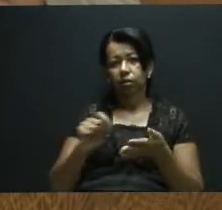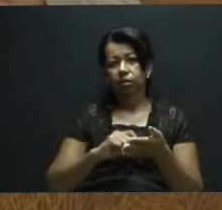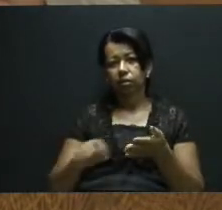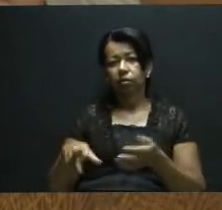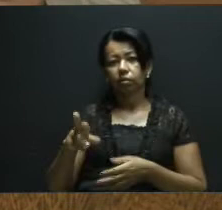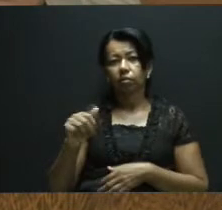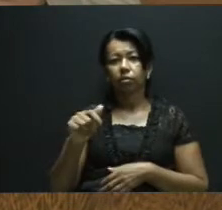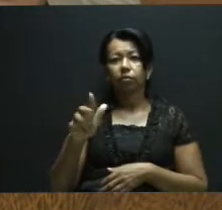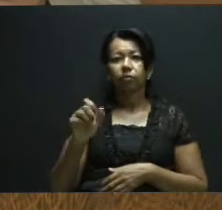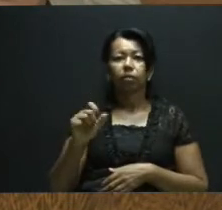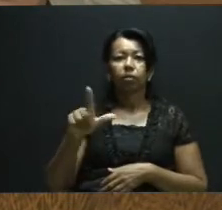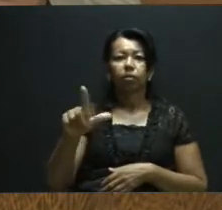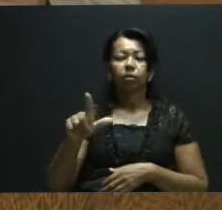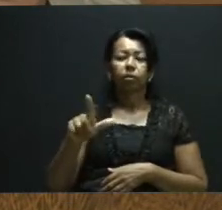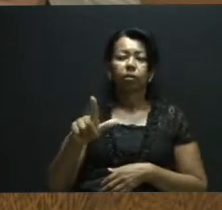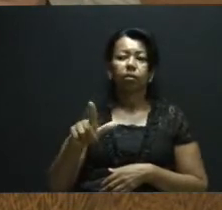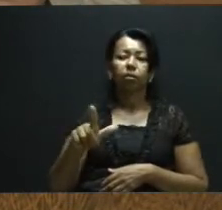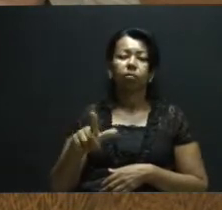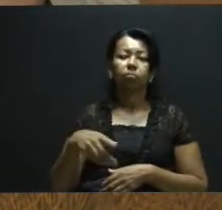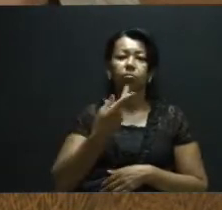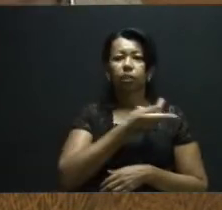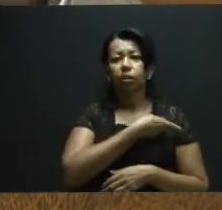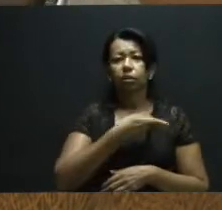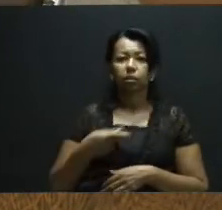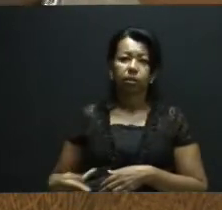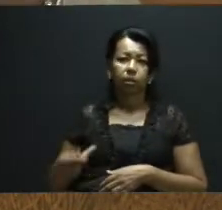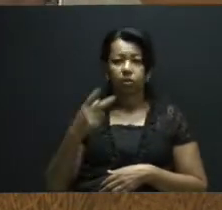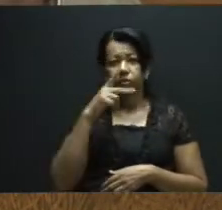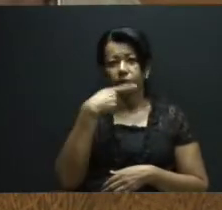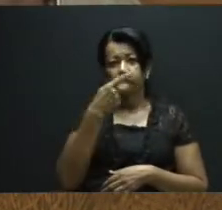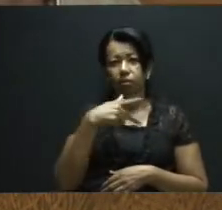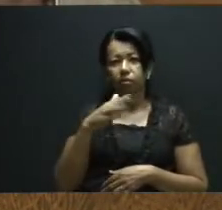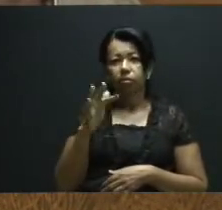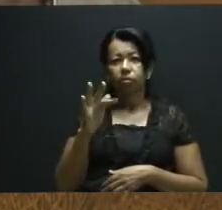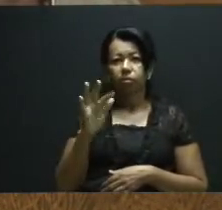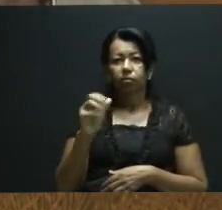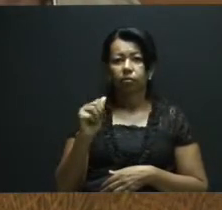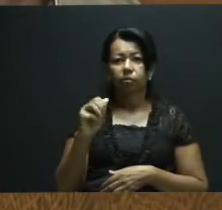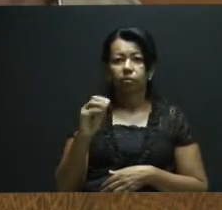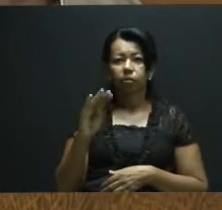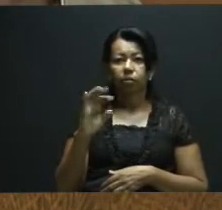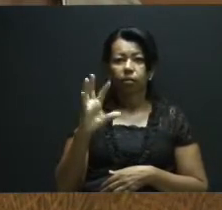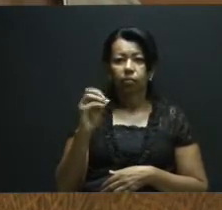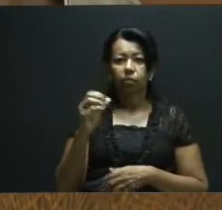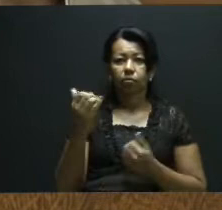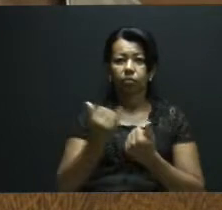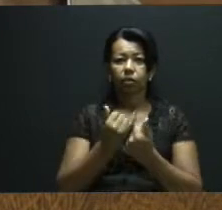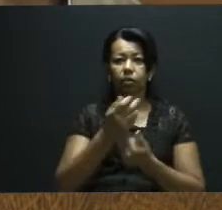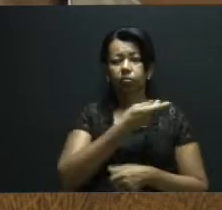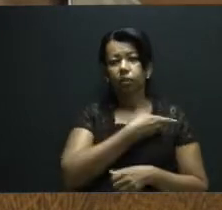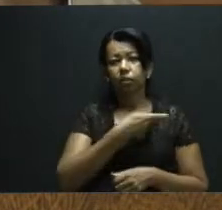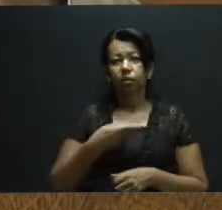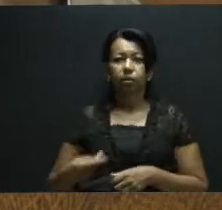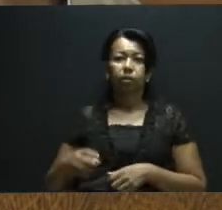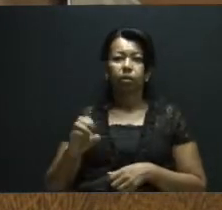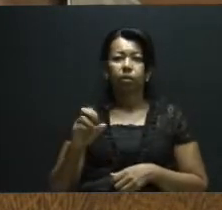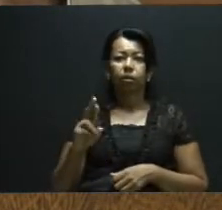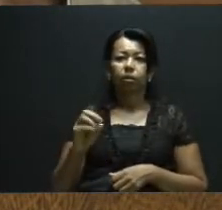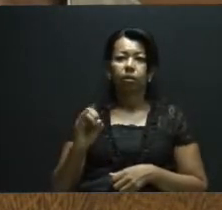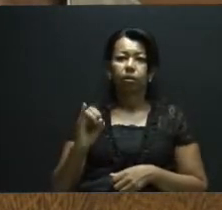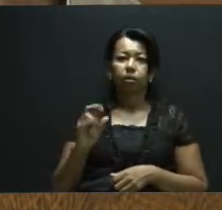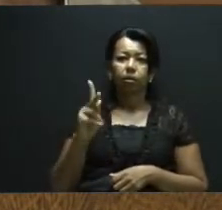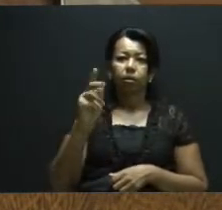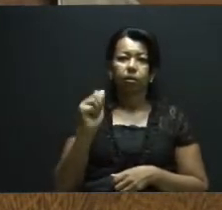fael de souza vilar presidente relator fábio alves moreira vice-presidente érica verçosa